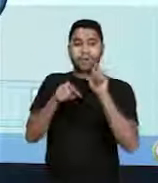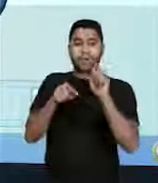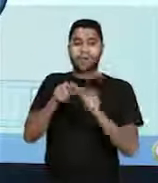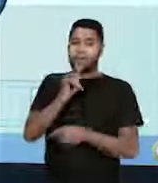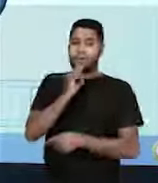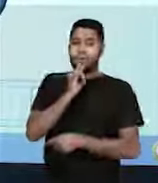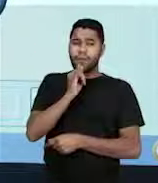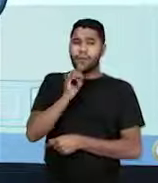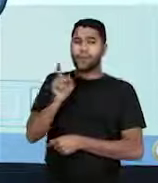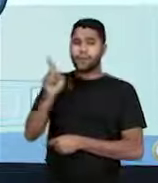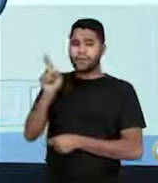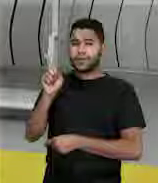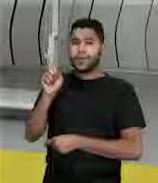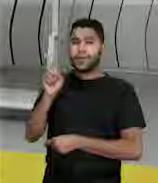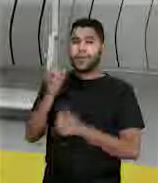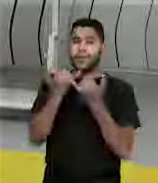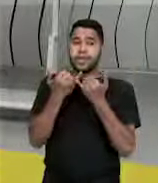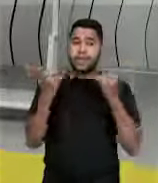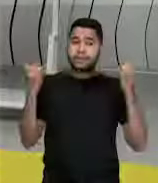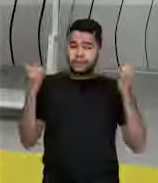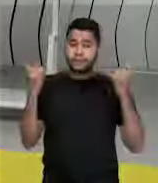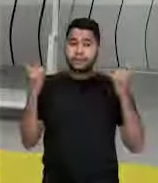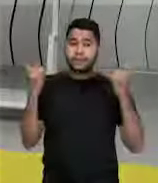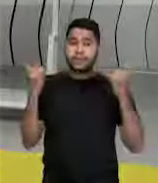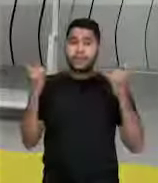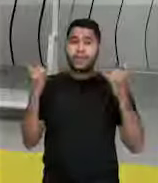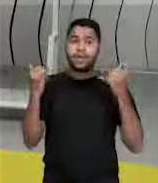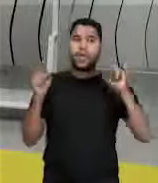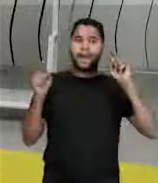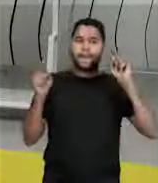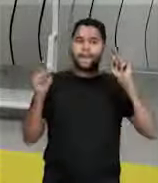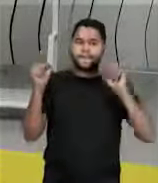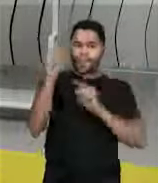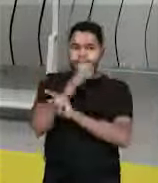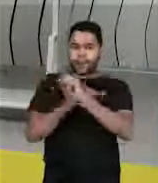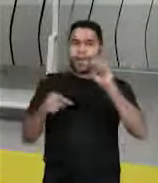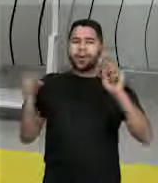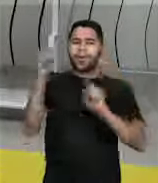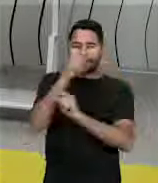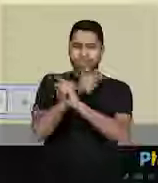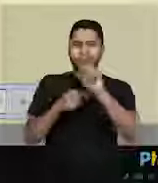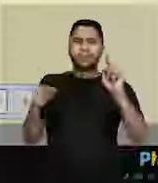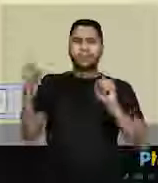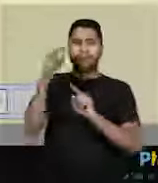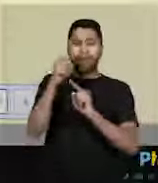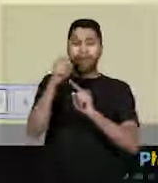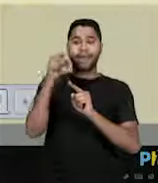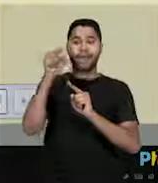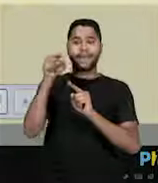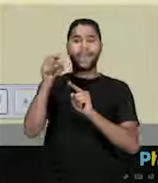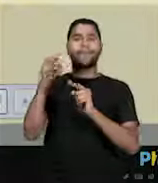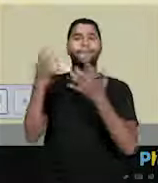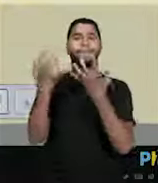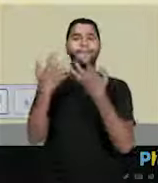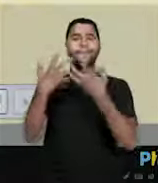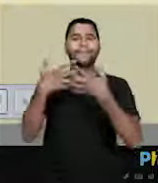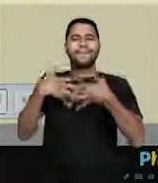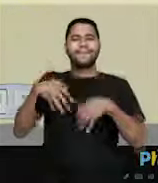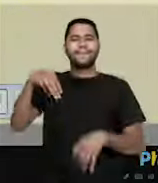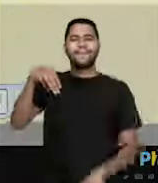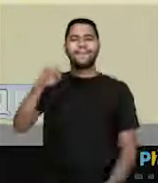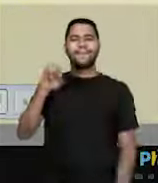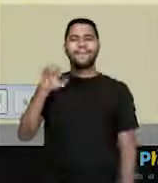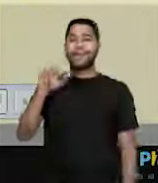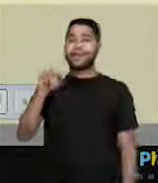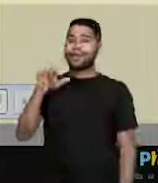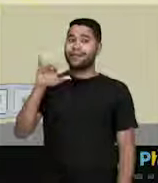exemplo da energia térmica sendo transformada em energia mecânica. Mas